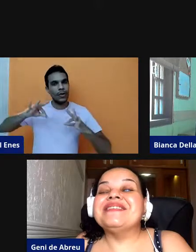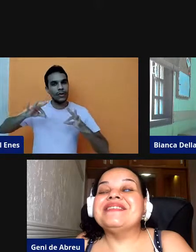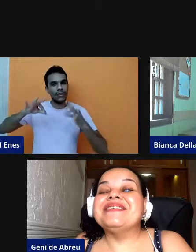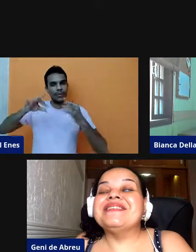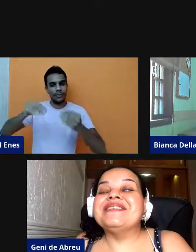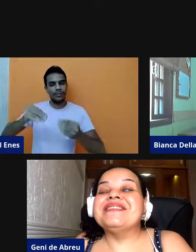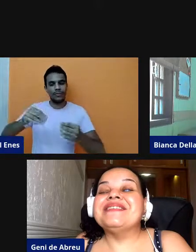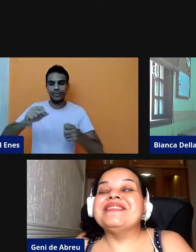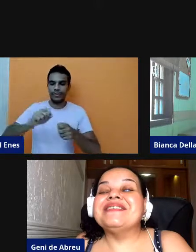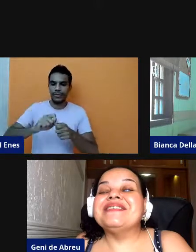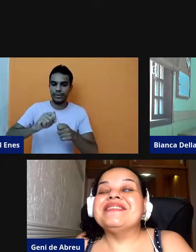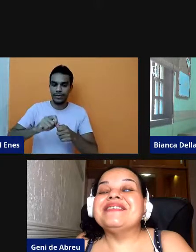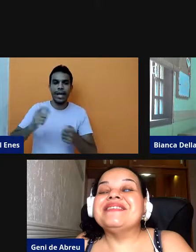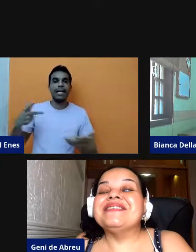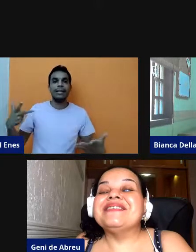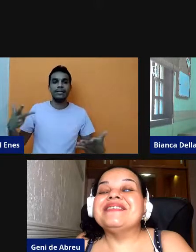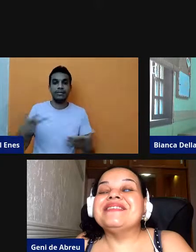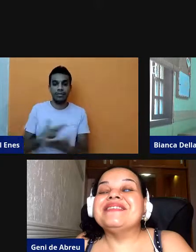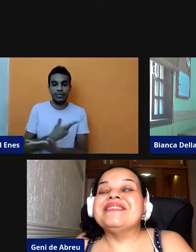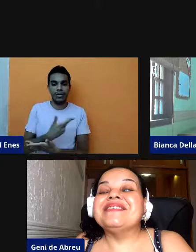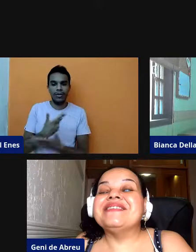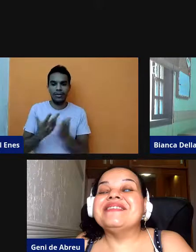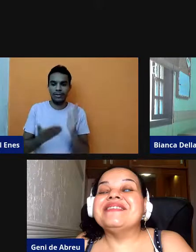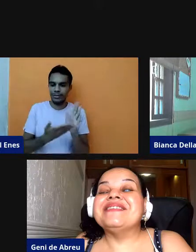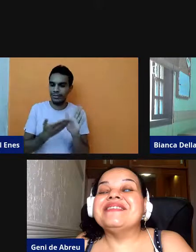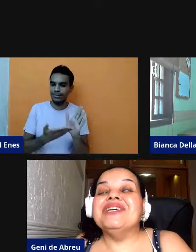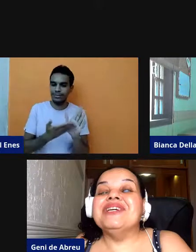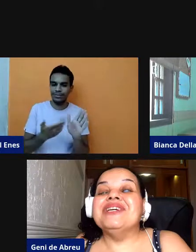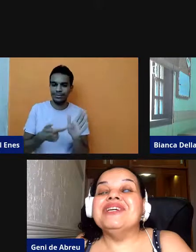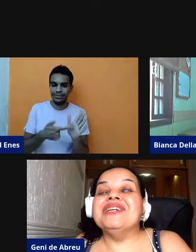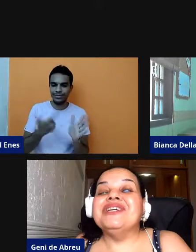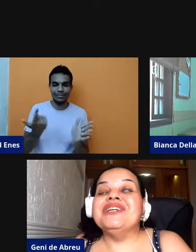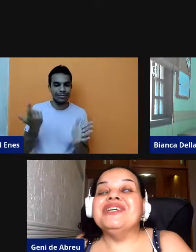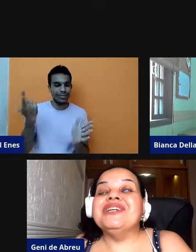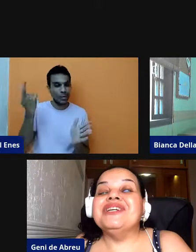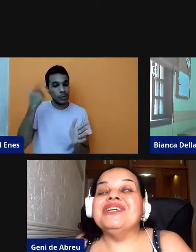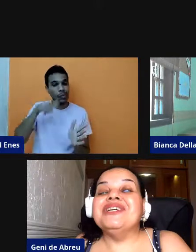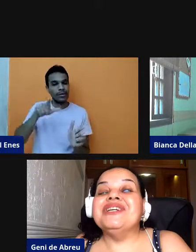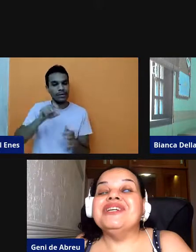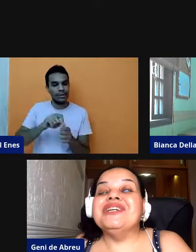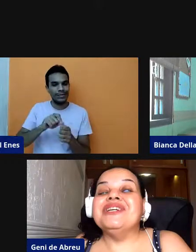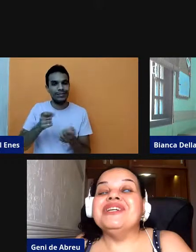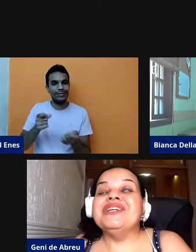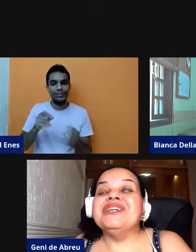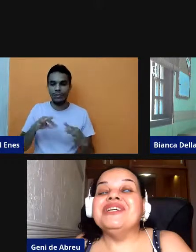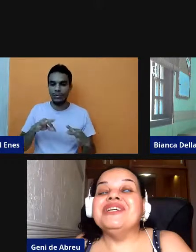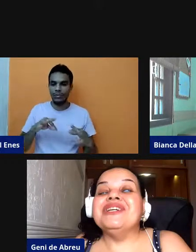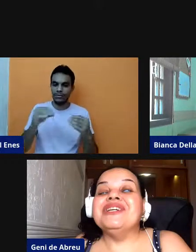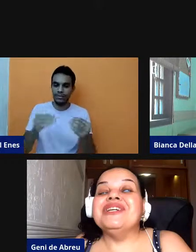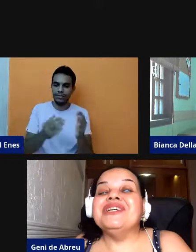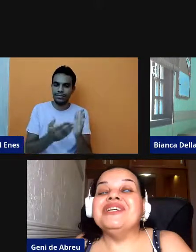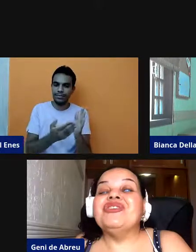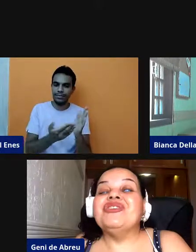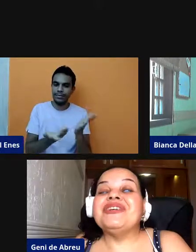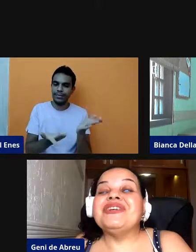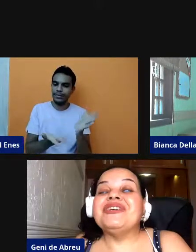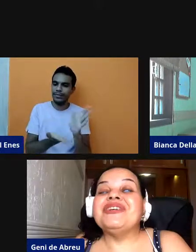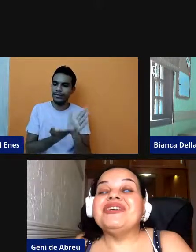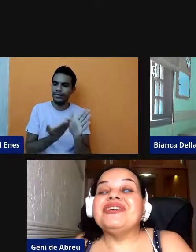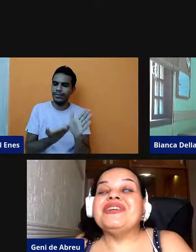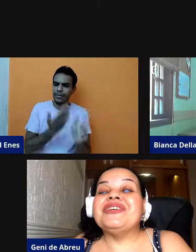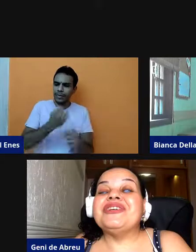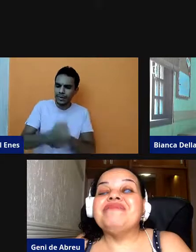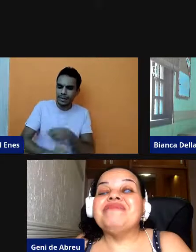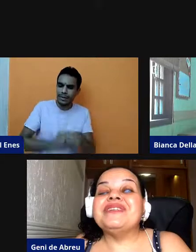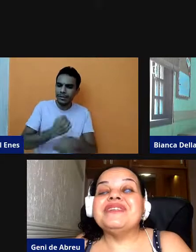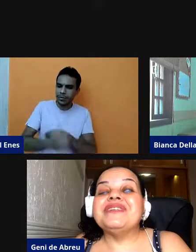todos que fizeram acontecer as revistas, né? Todos que fizeram parte da revista, mas todos